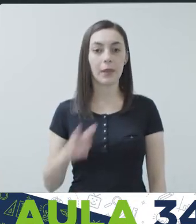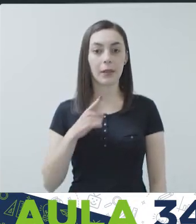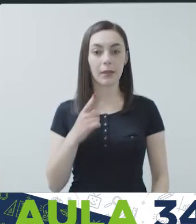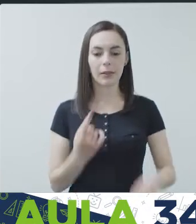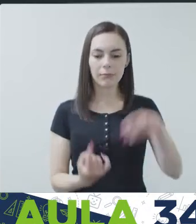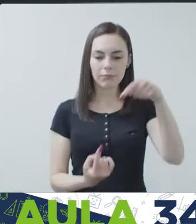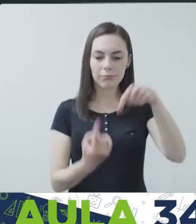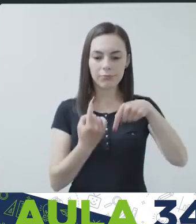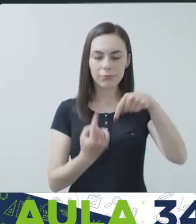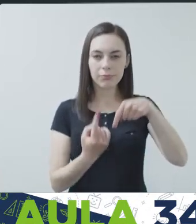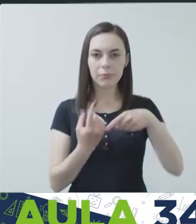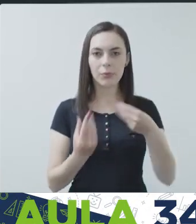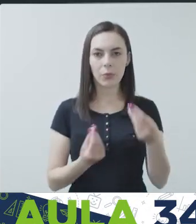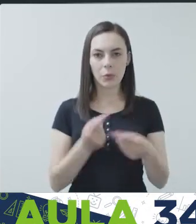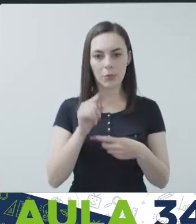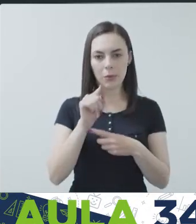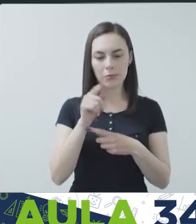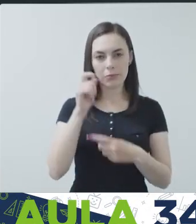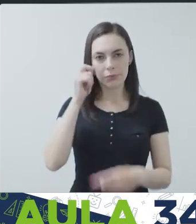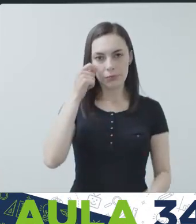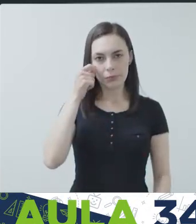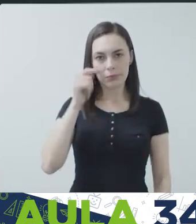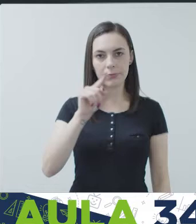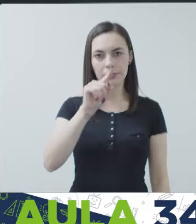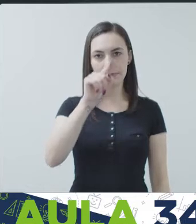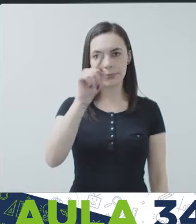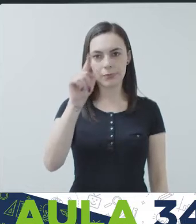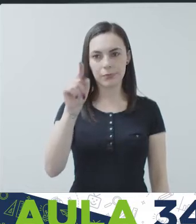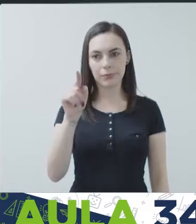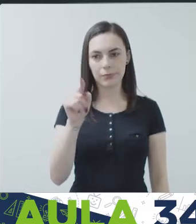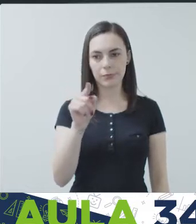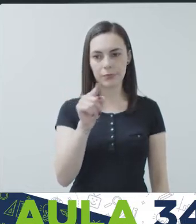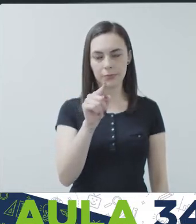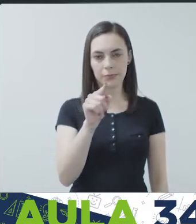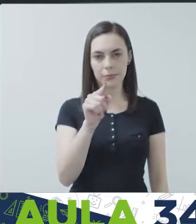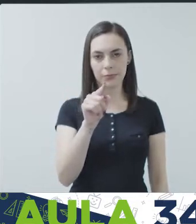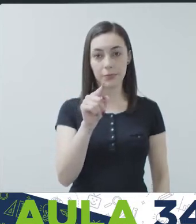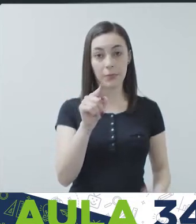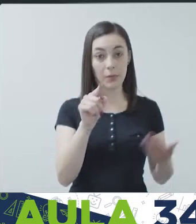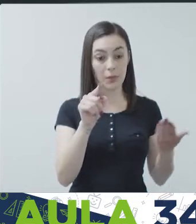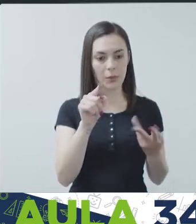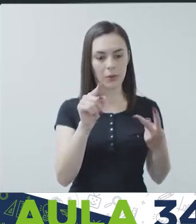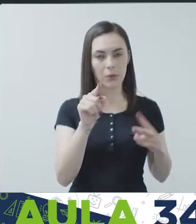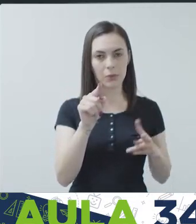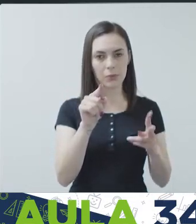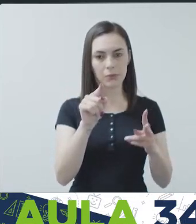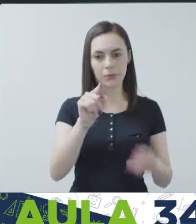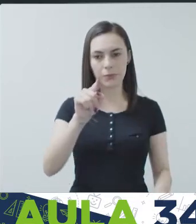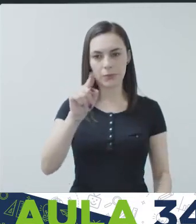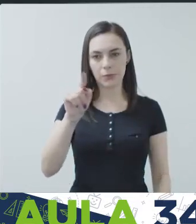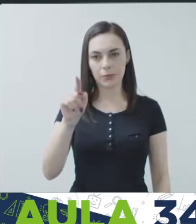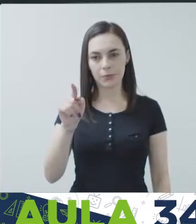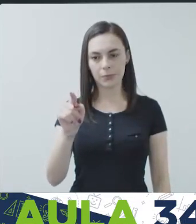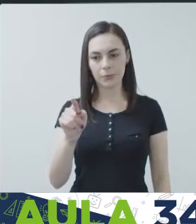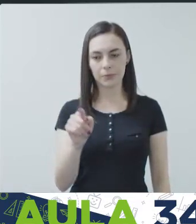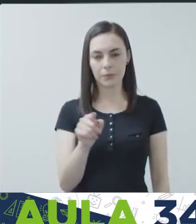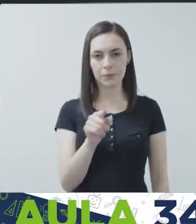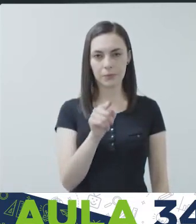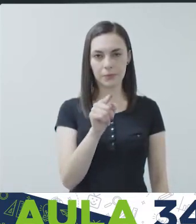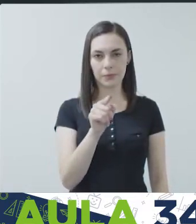nessa indicação. Fiz uma voltinha. Depois eu vou completar ele aqui, ó. Com